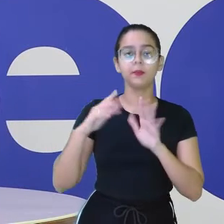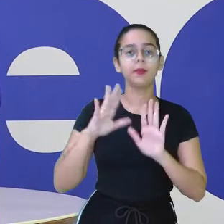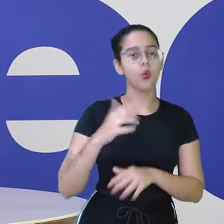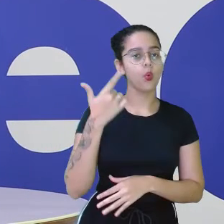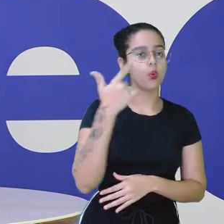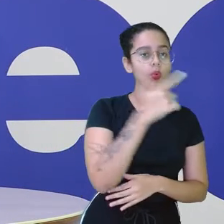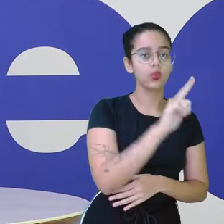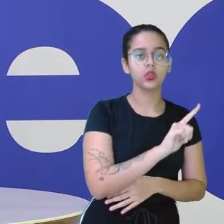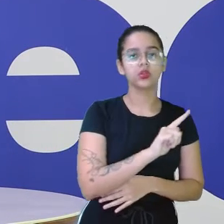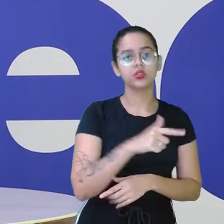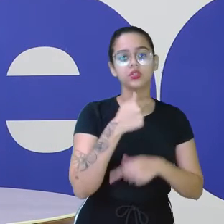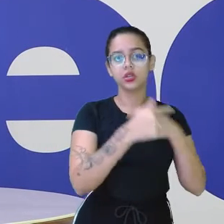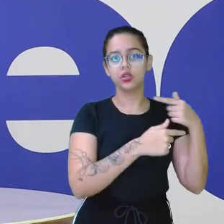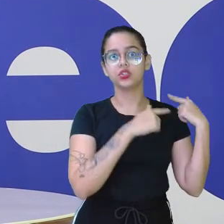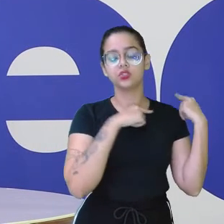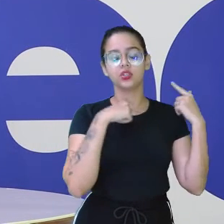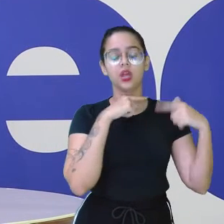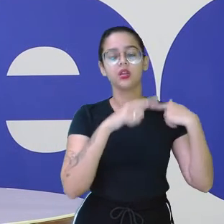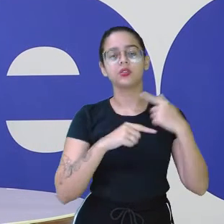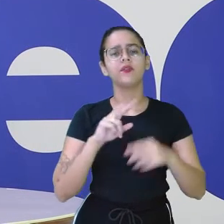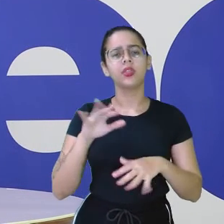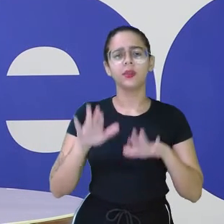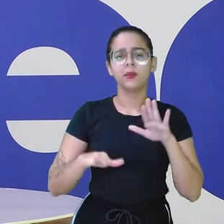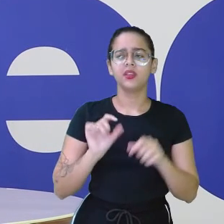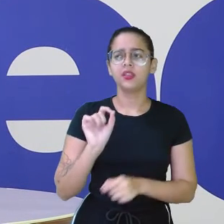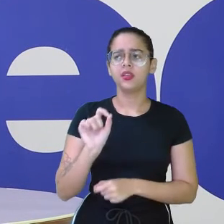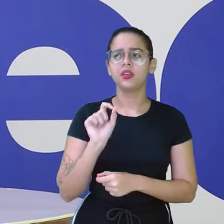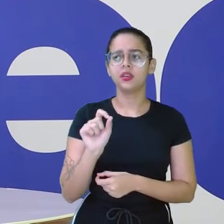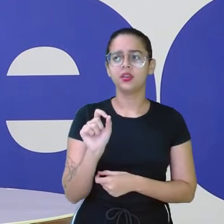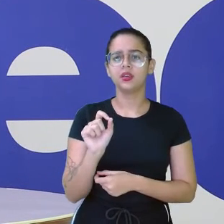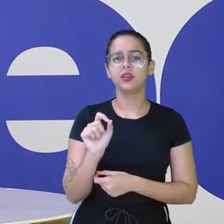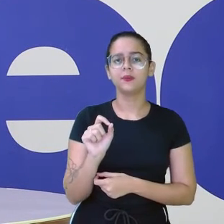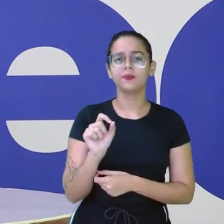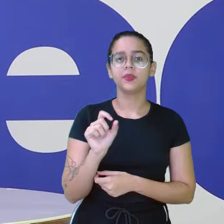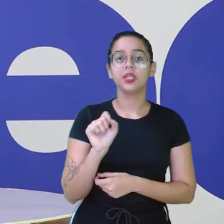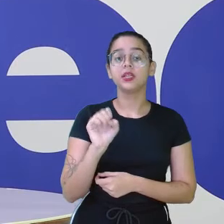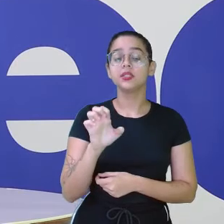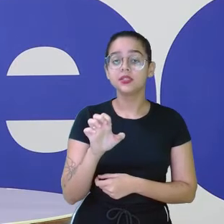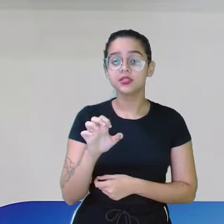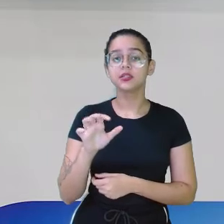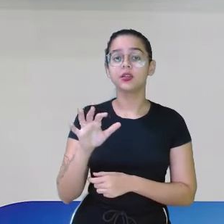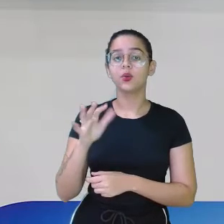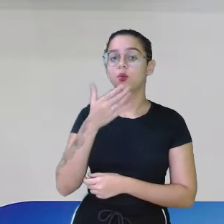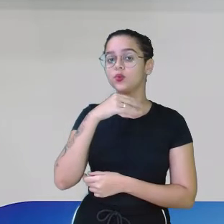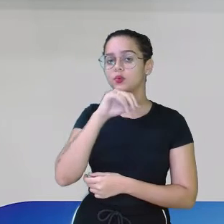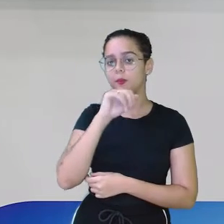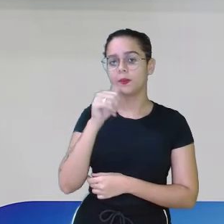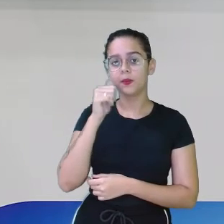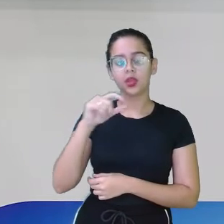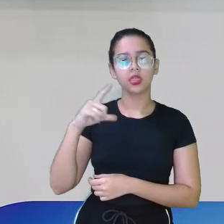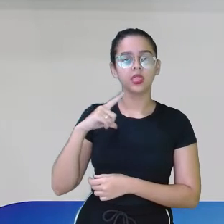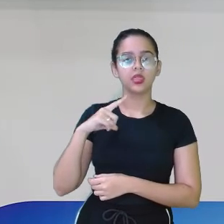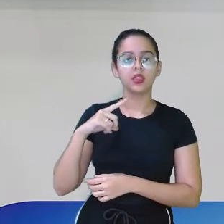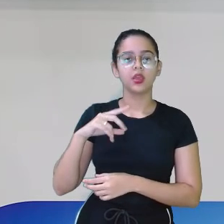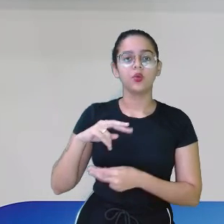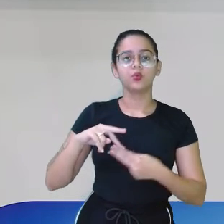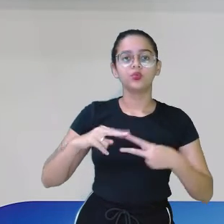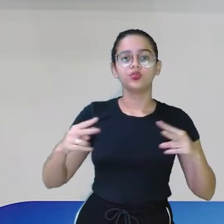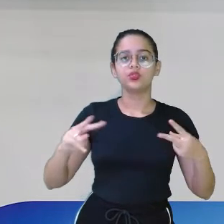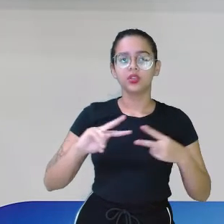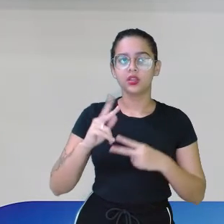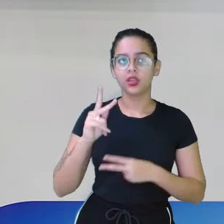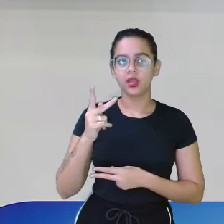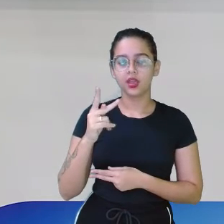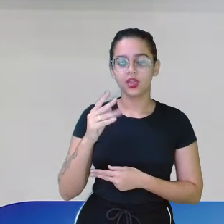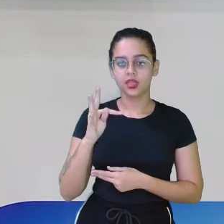em outras gerações. Aí isso vai depender do quê? Vai depender se nos pais tem o gene heterozigoto,